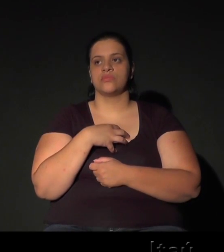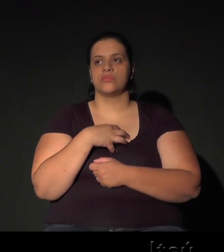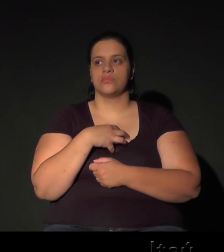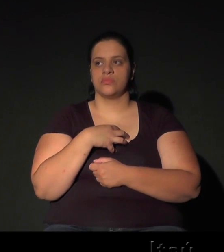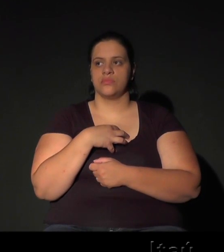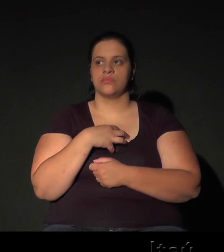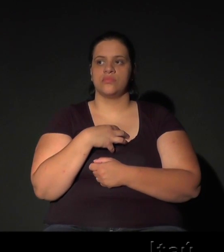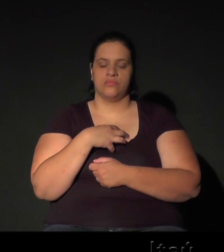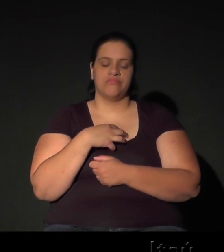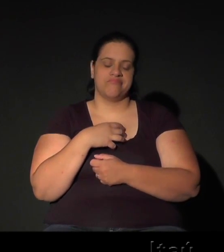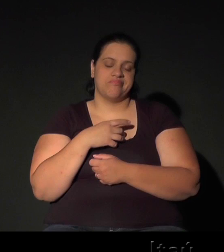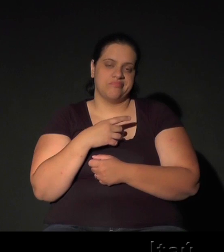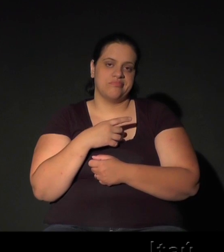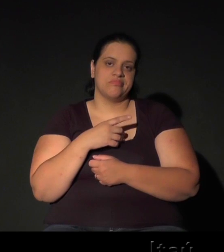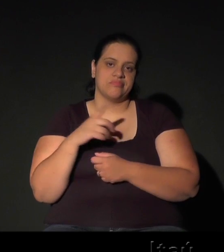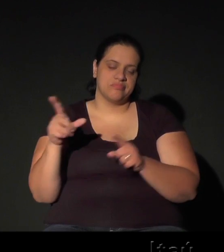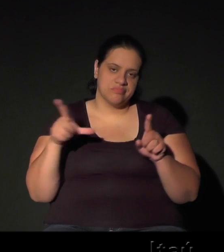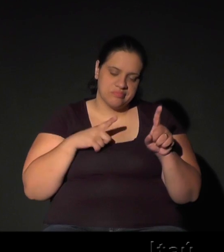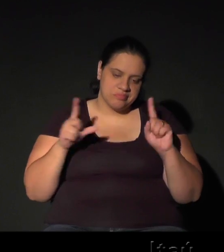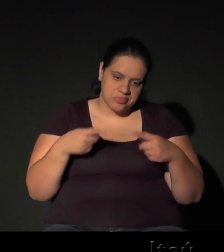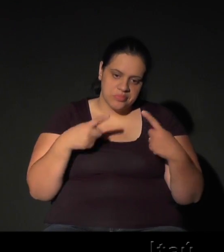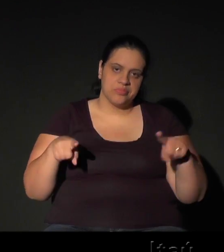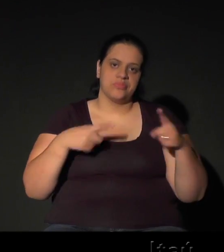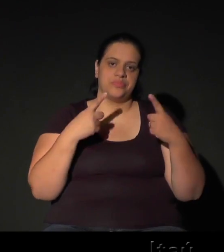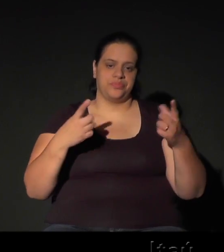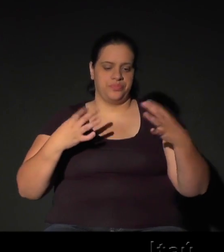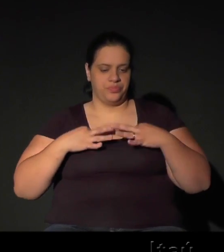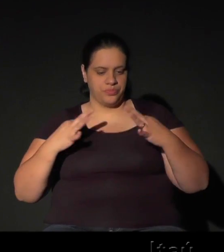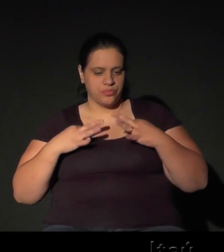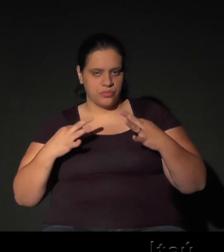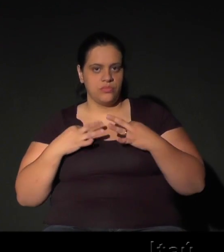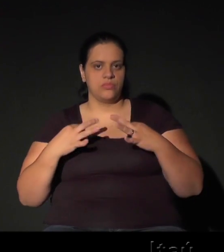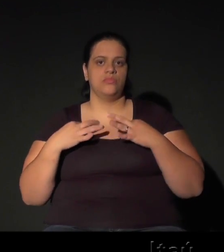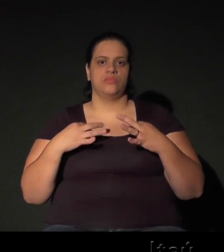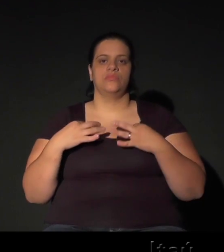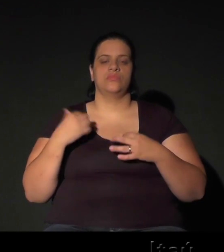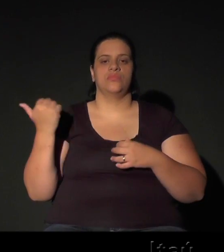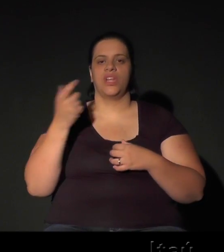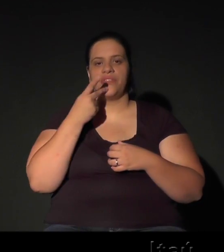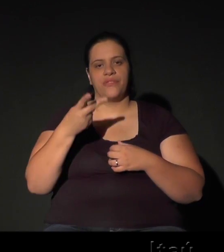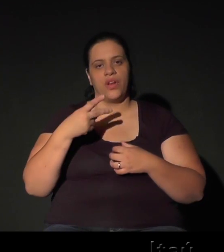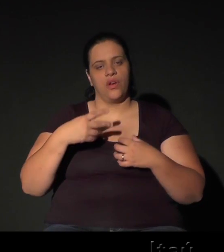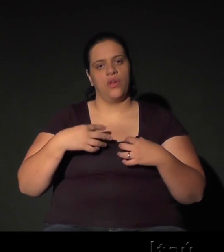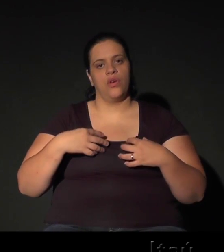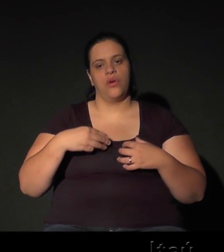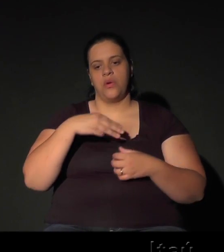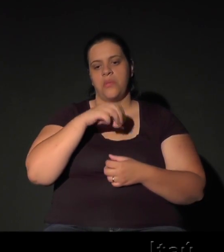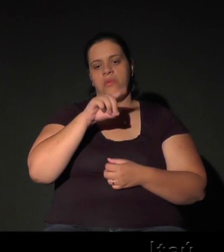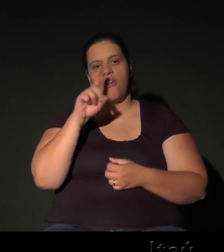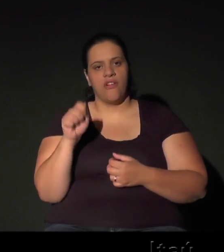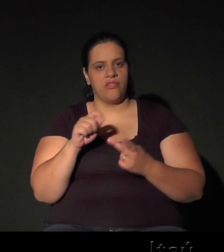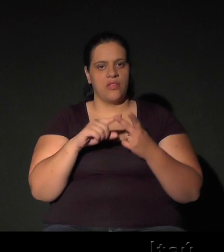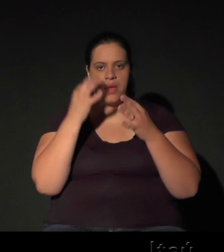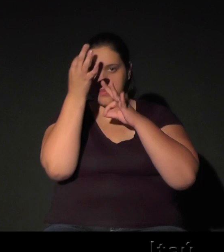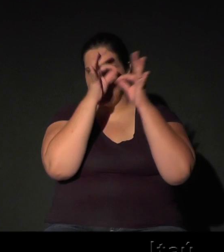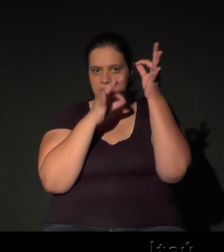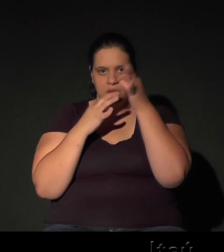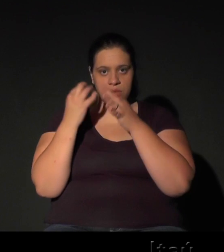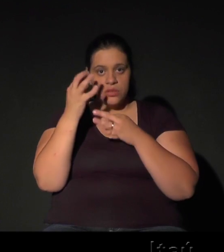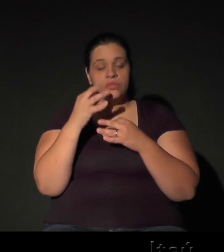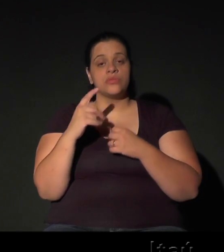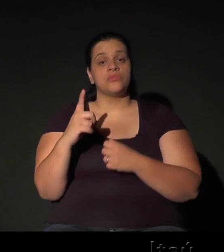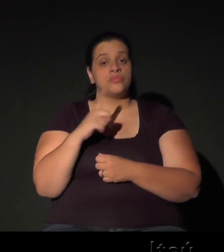né ter música roupa né ela falou de moda de maquiagem em que